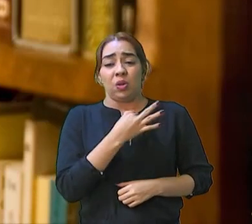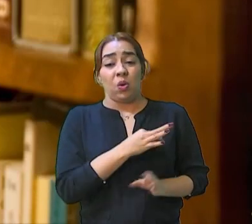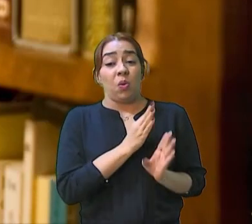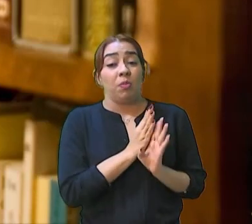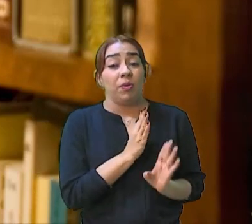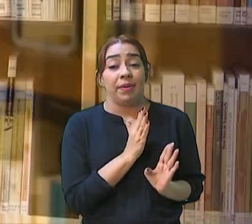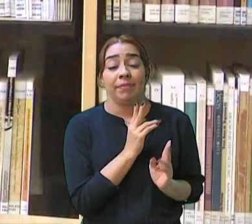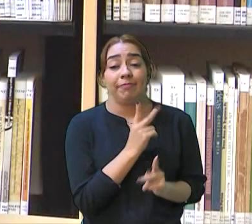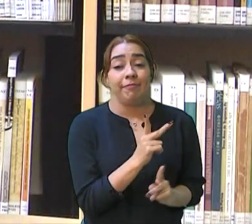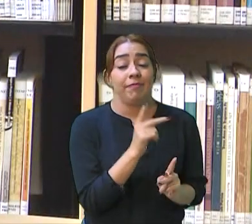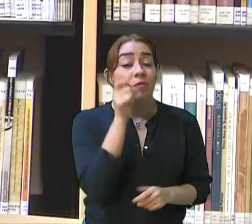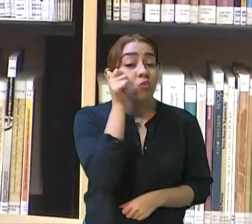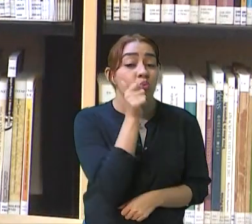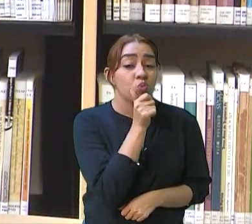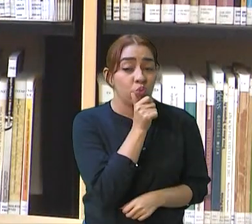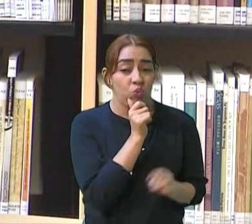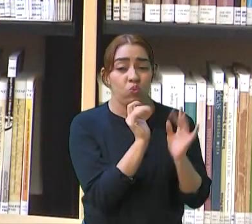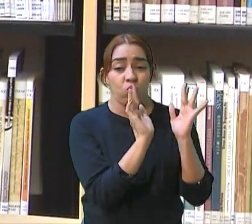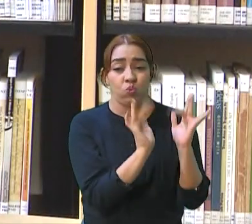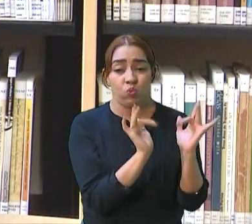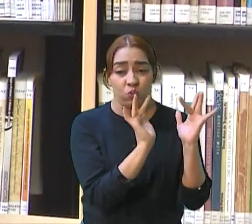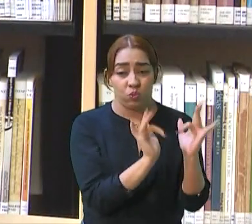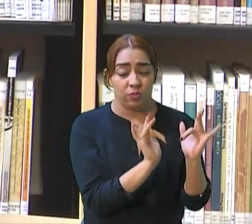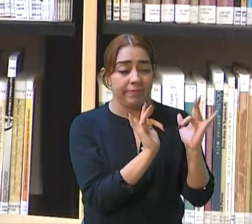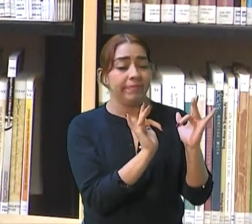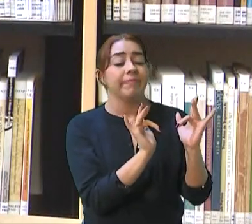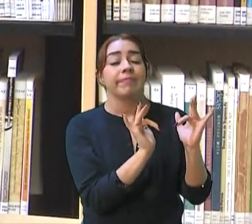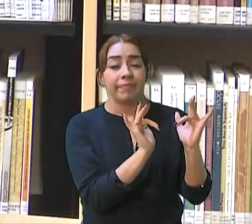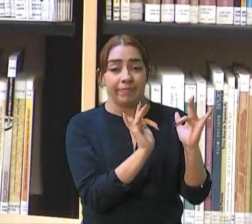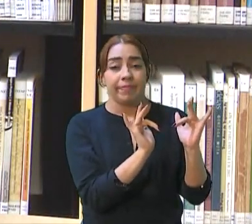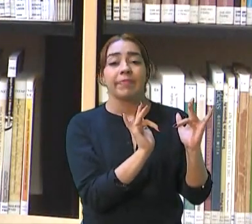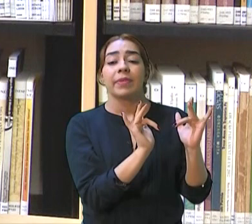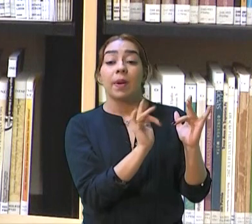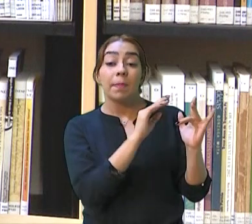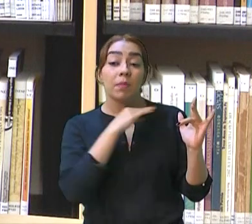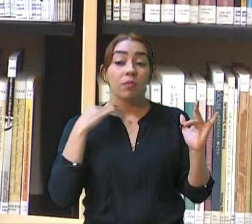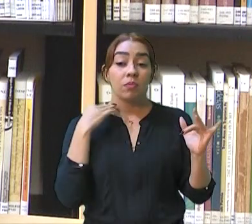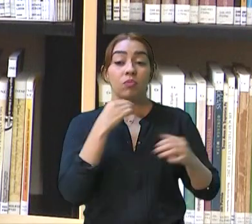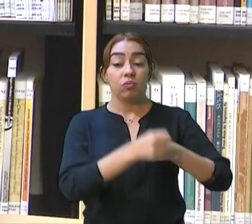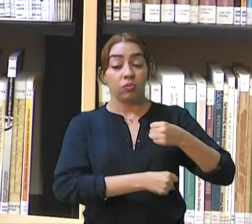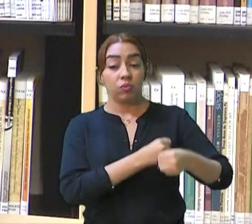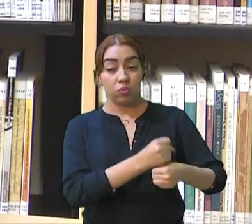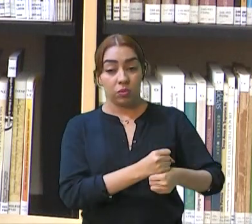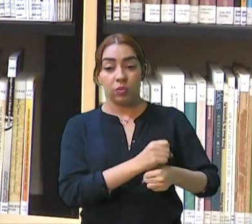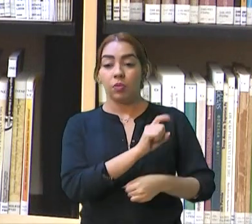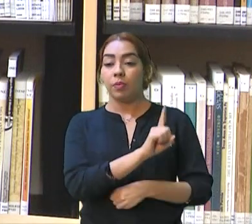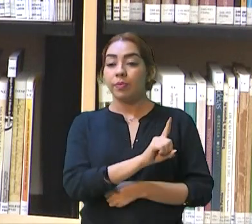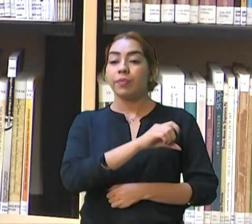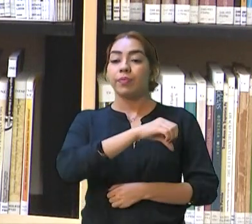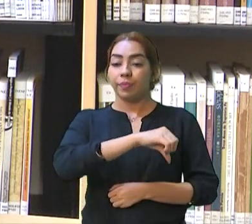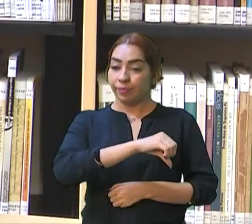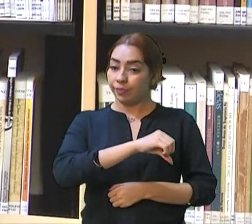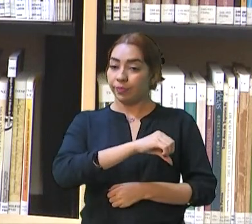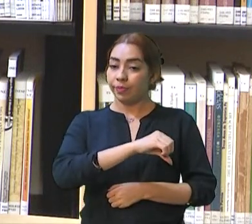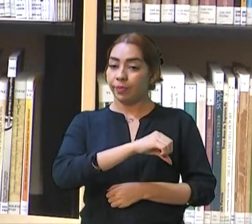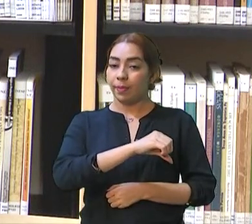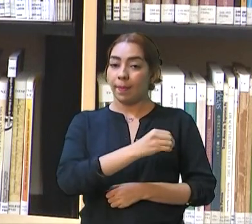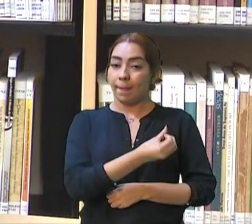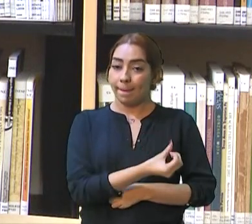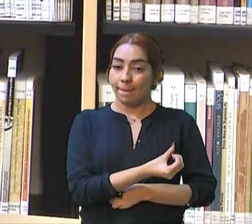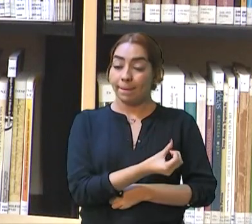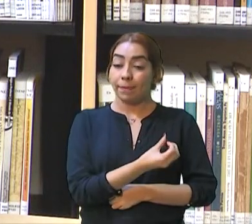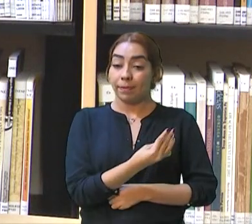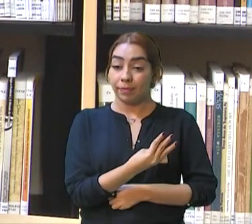Stacy. Uhum. Que é a namorada do Homem-Aranha, que essa morte aconteceu em 1973. Ela foi editada no Brasil